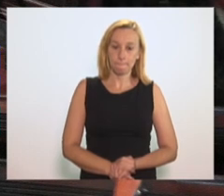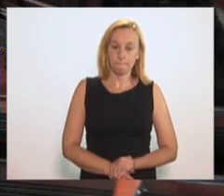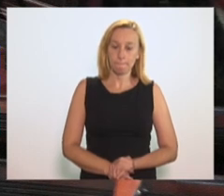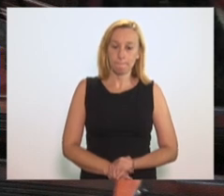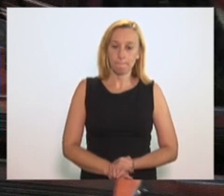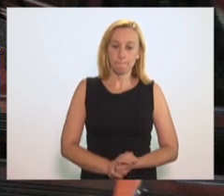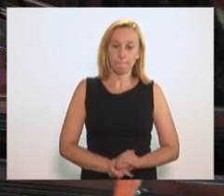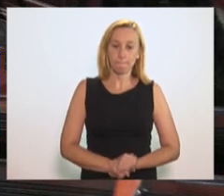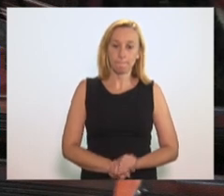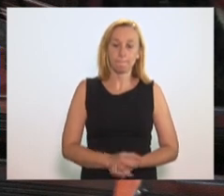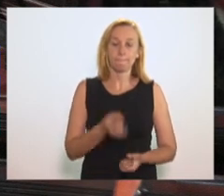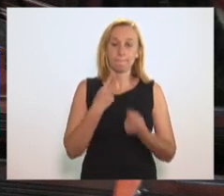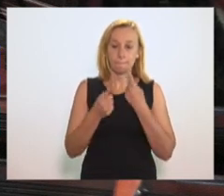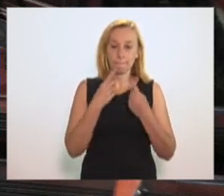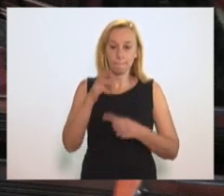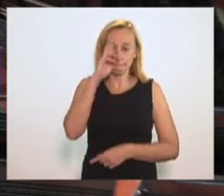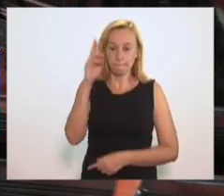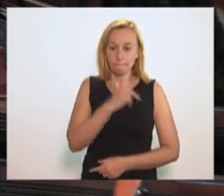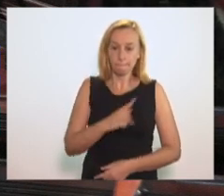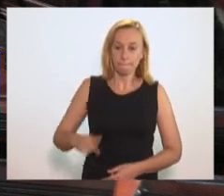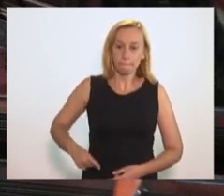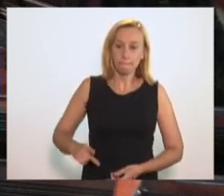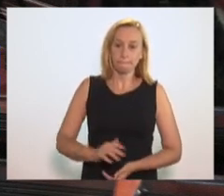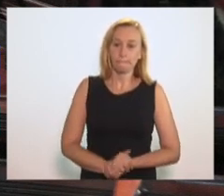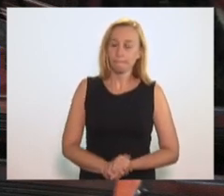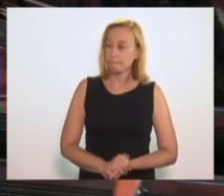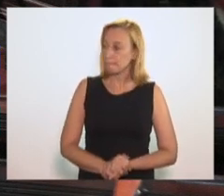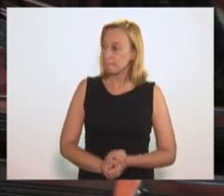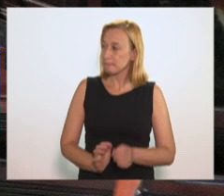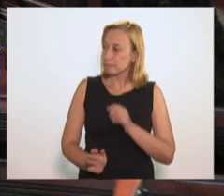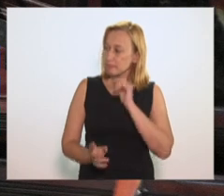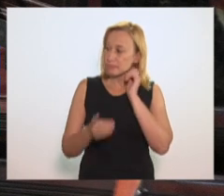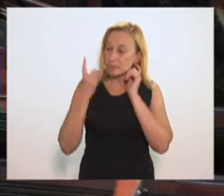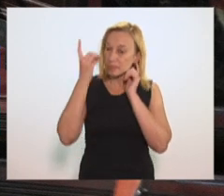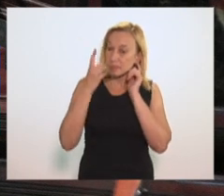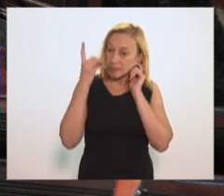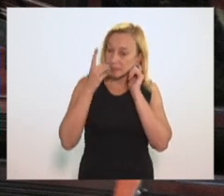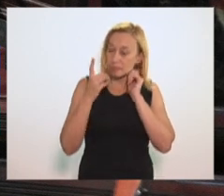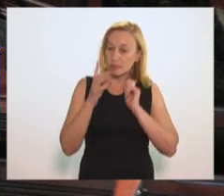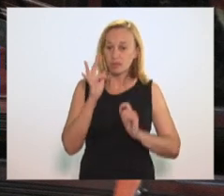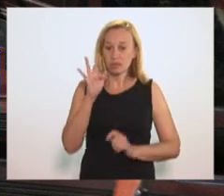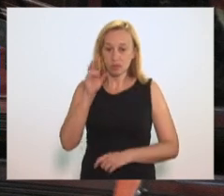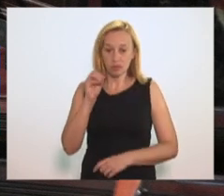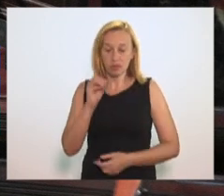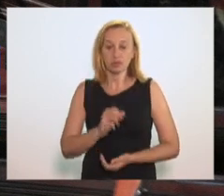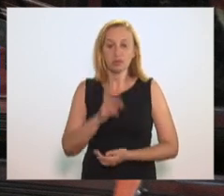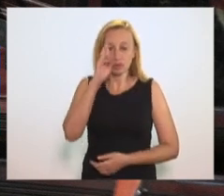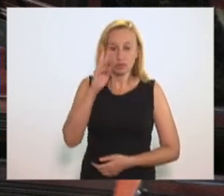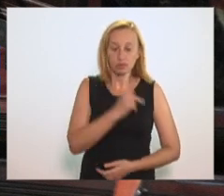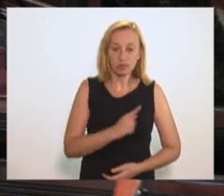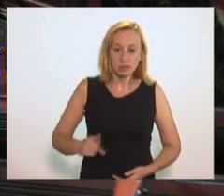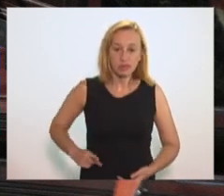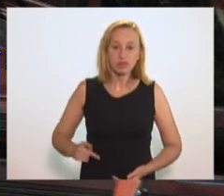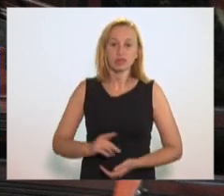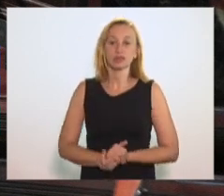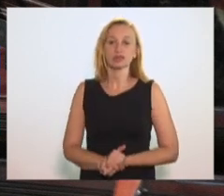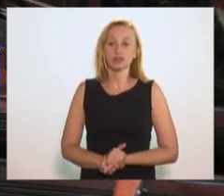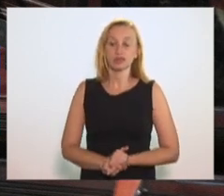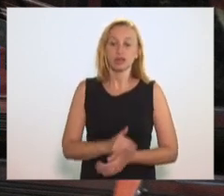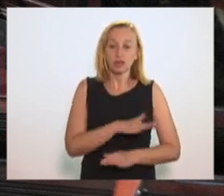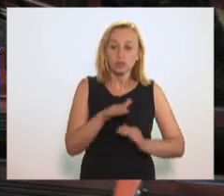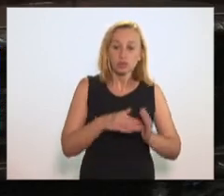para discutir senhor presidente seguido deputado Flávio Serafim senhor presidente senhoras